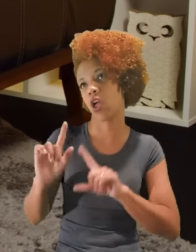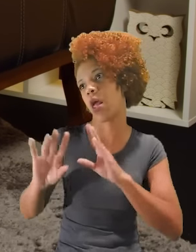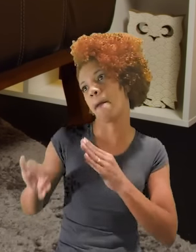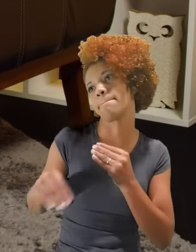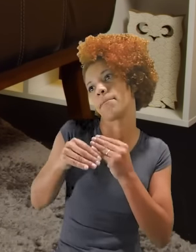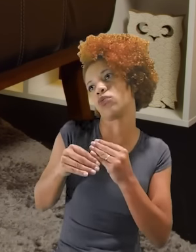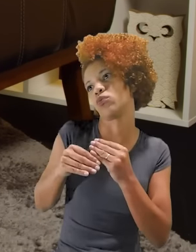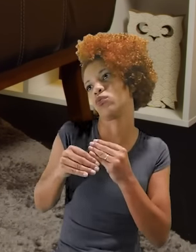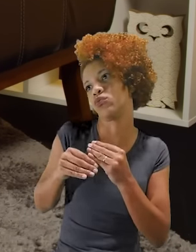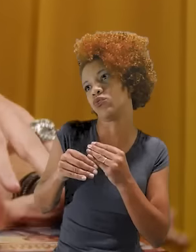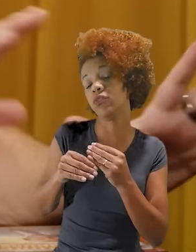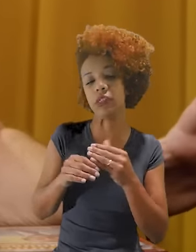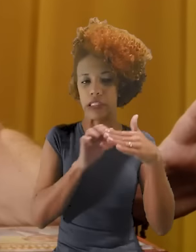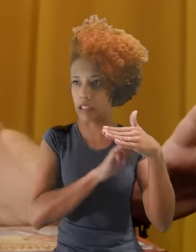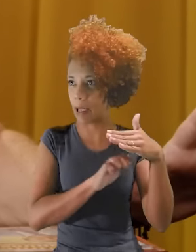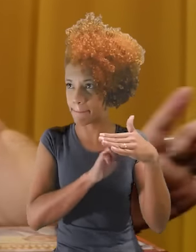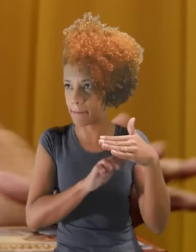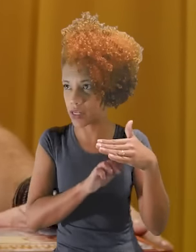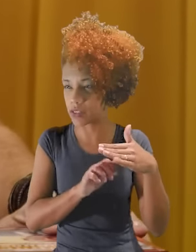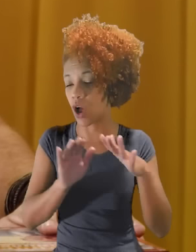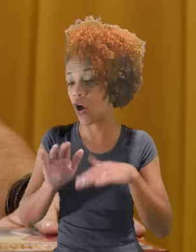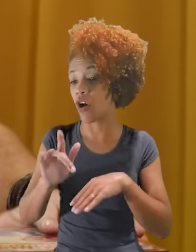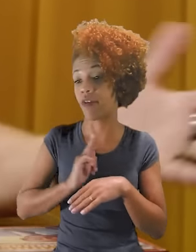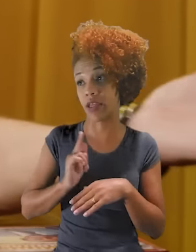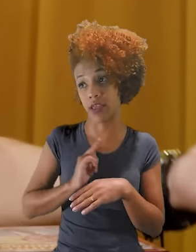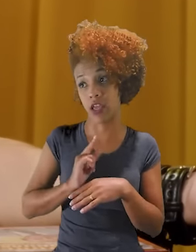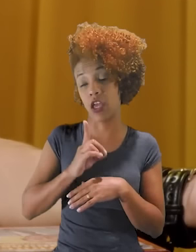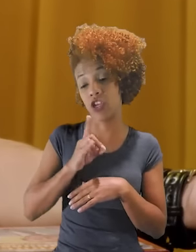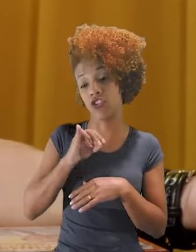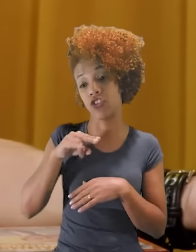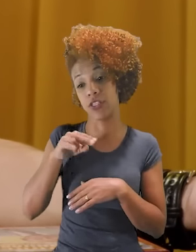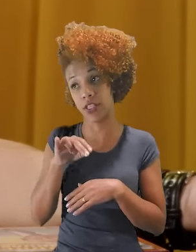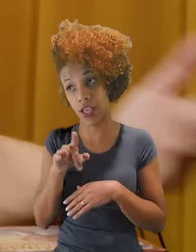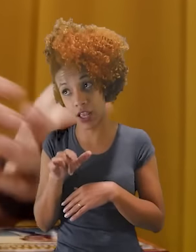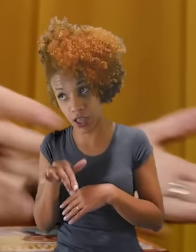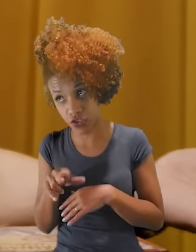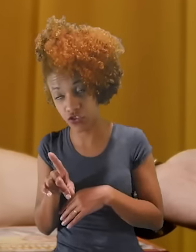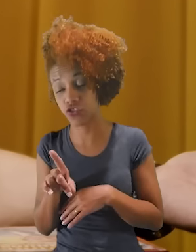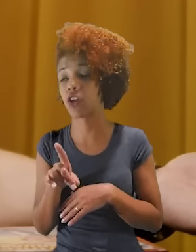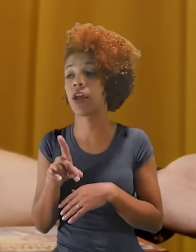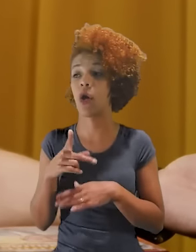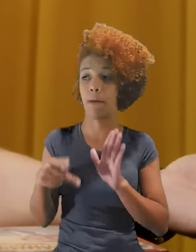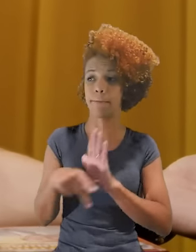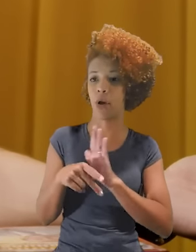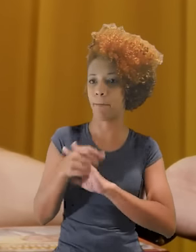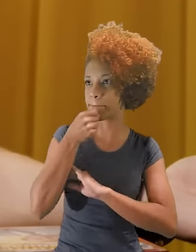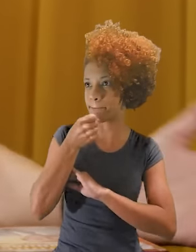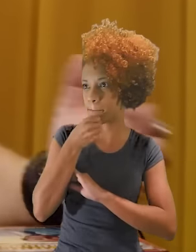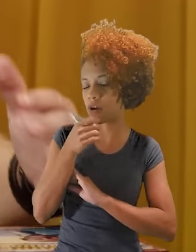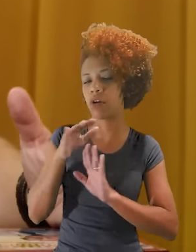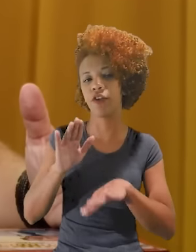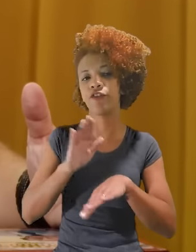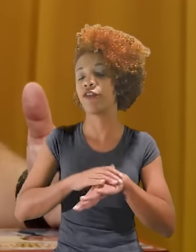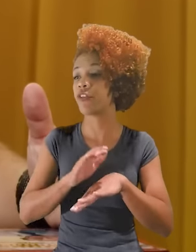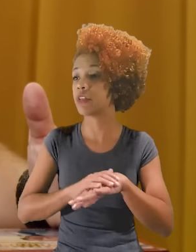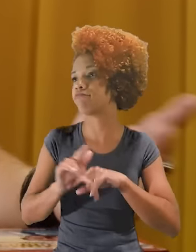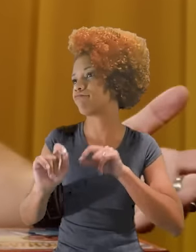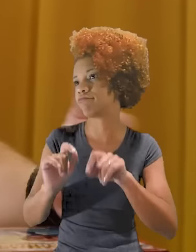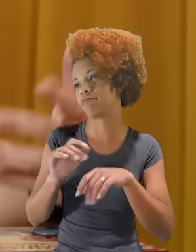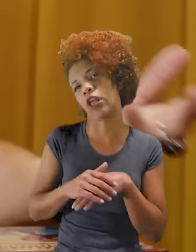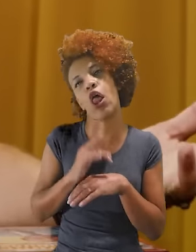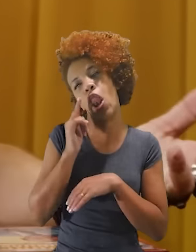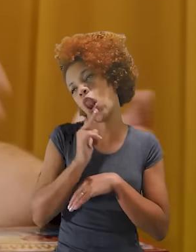no pacote como na empresa, né? Tipo, fala assim, ó, você vai ter... Tanto que chamava Disneyland. O próprio programa já chamava Disneyland. Sim, sim, sim. Então, assim, aí os caras fizeram